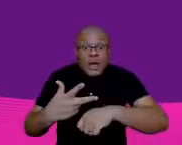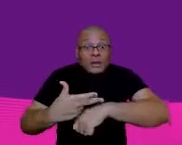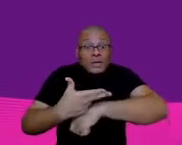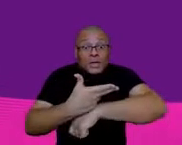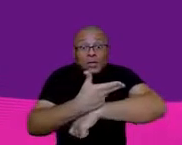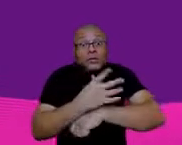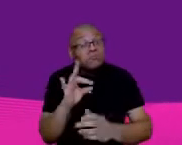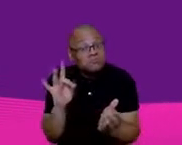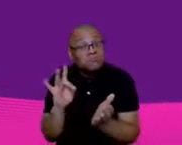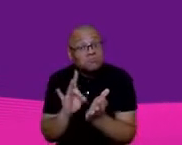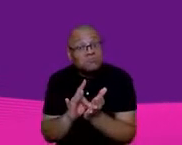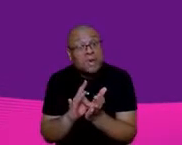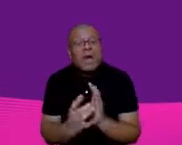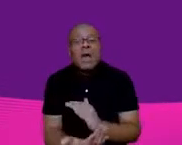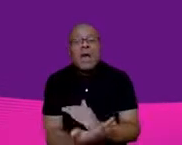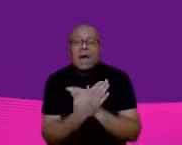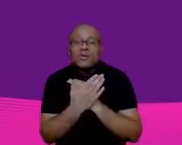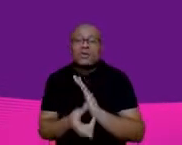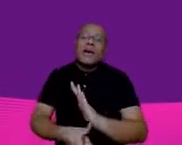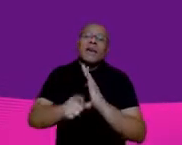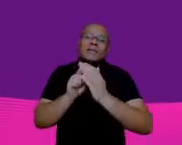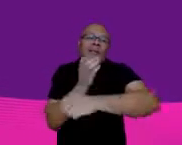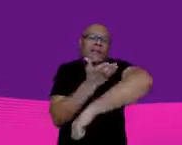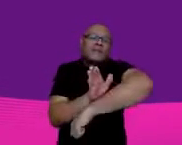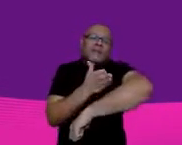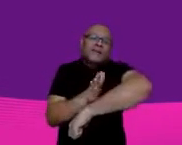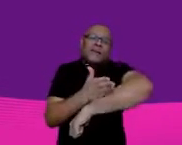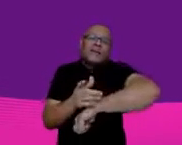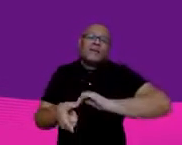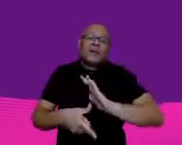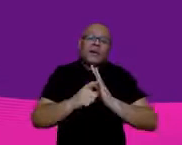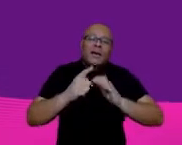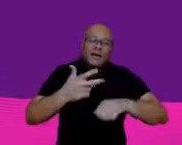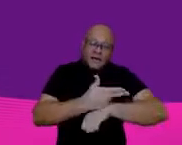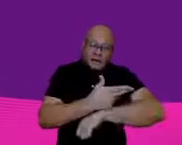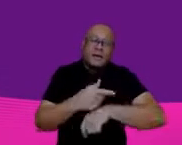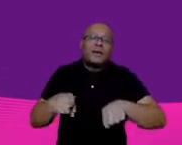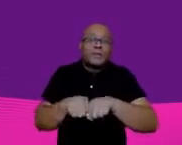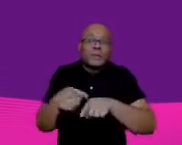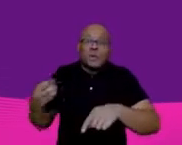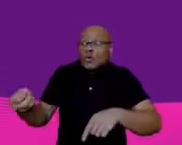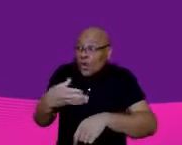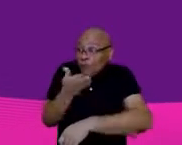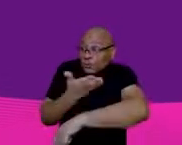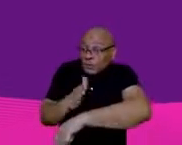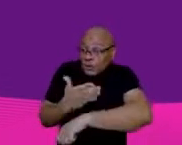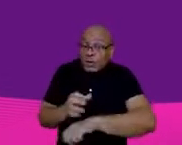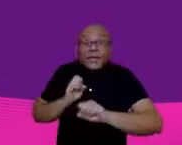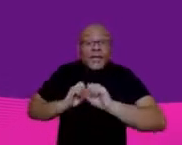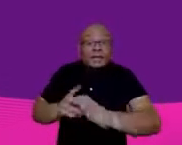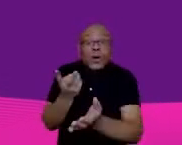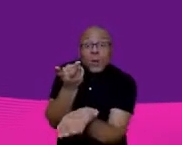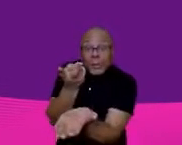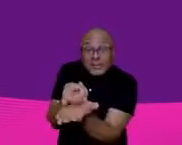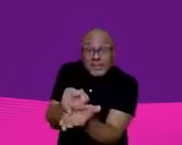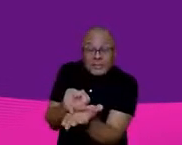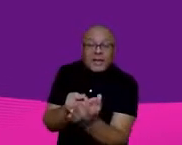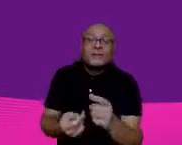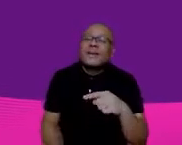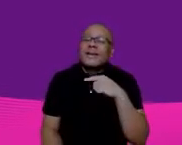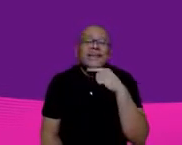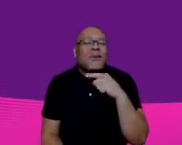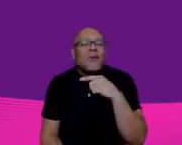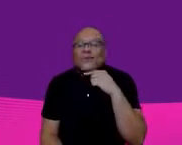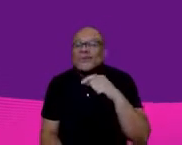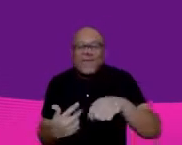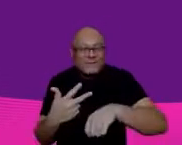ajuda muito no planejamento pré-operatório, no treinamento de residentes e na educação de pacientes. Mas você não consegue operar com essa realidade